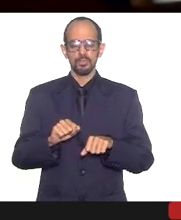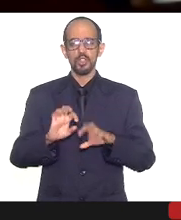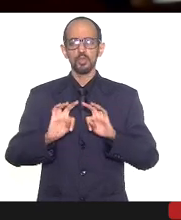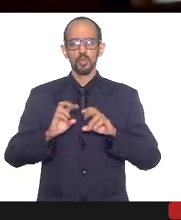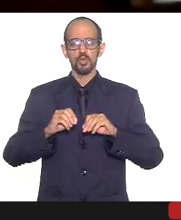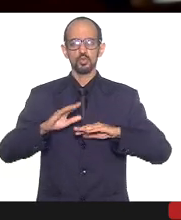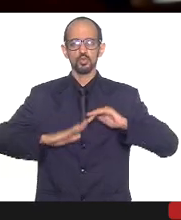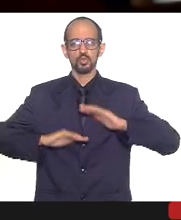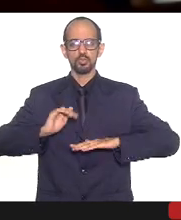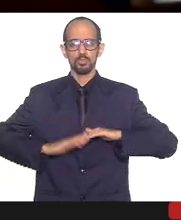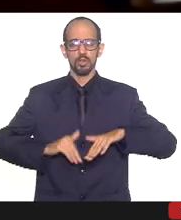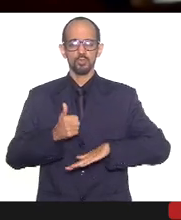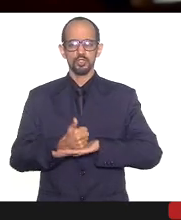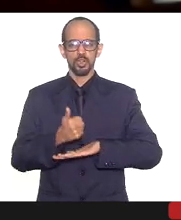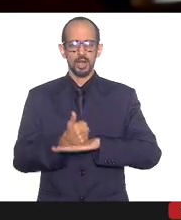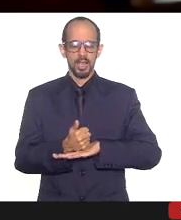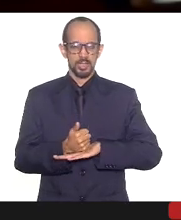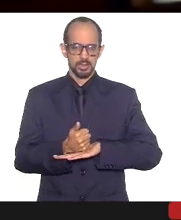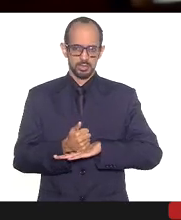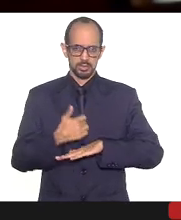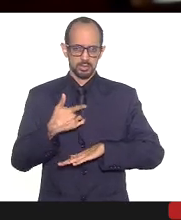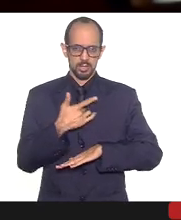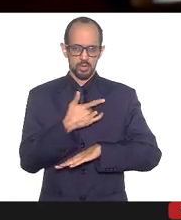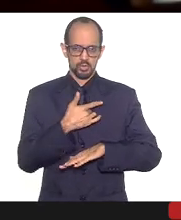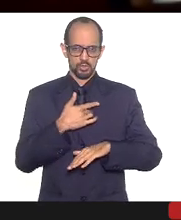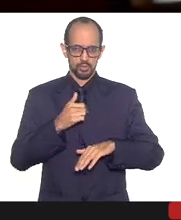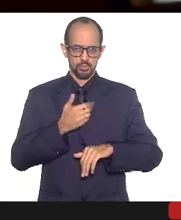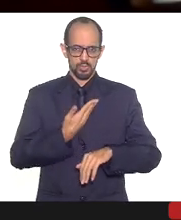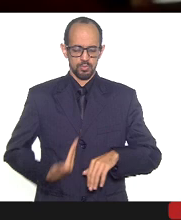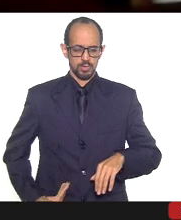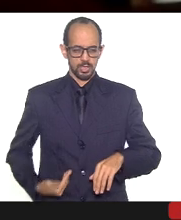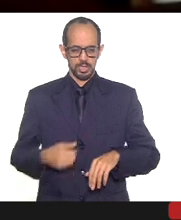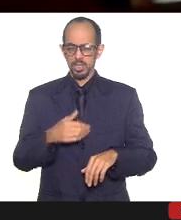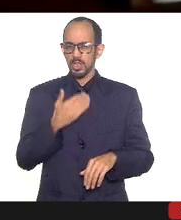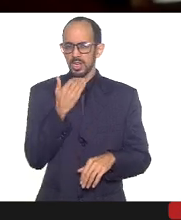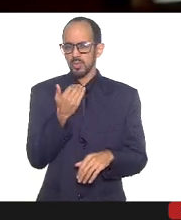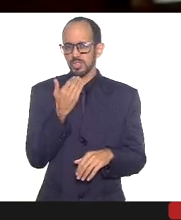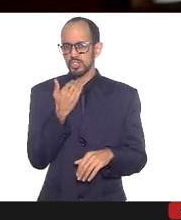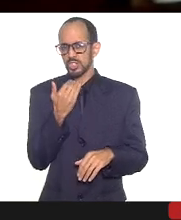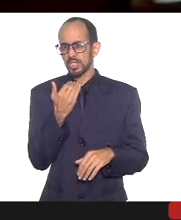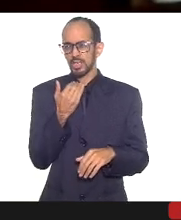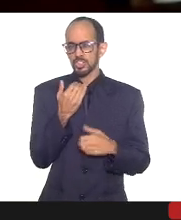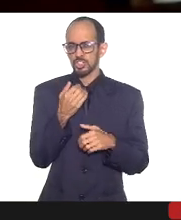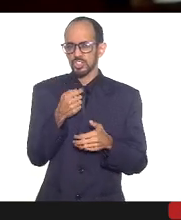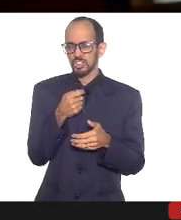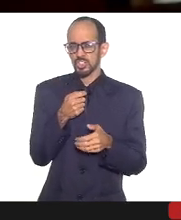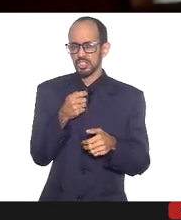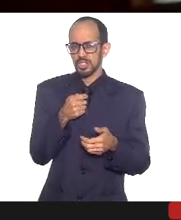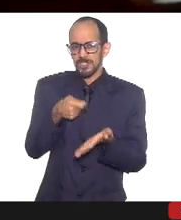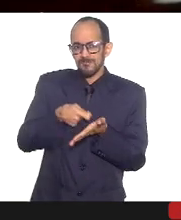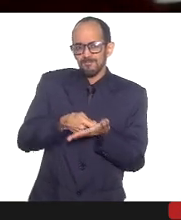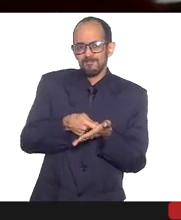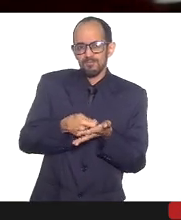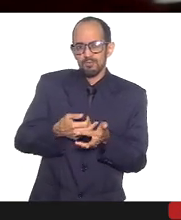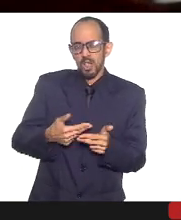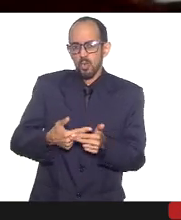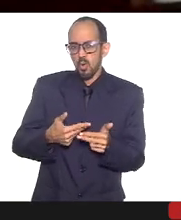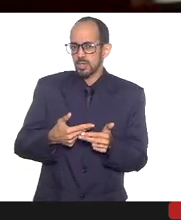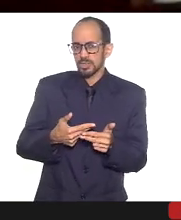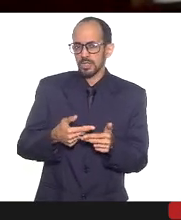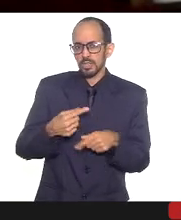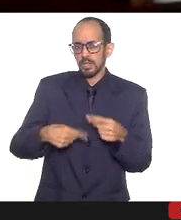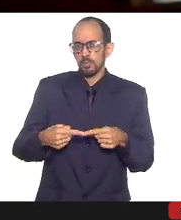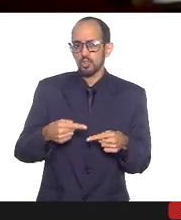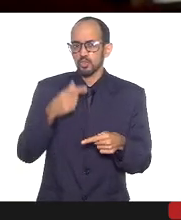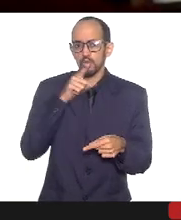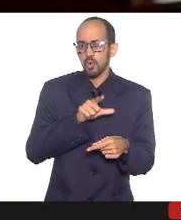especialistas, né, em saúde pública, né? E não adianta querer ficar forçando uma situação, porque o que acontece é isso, você vai e força,